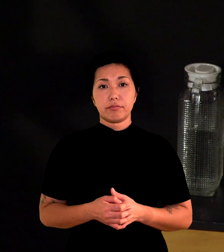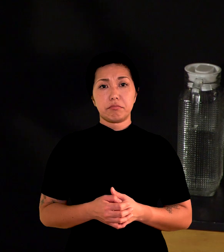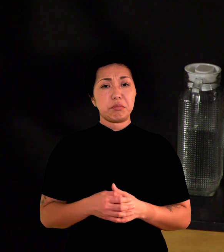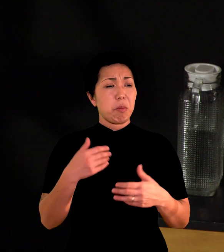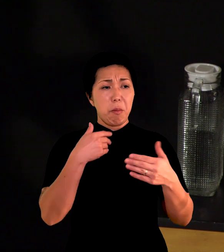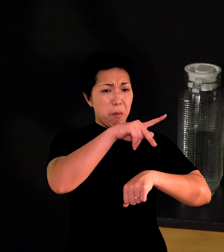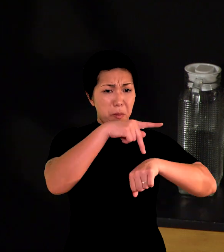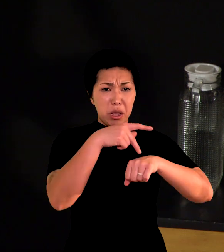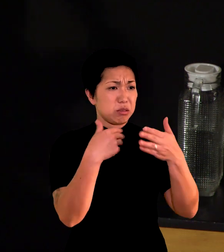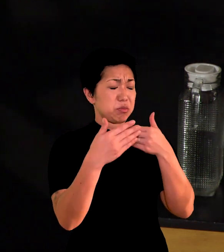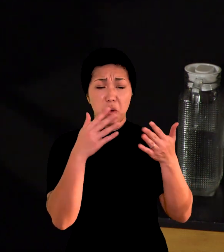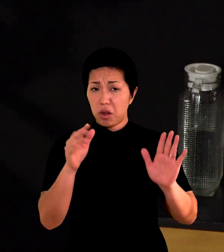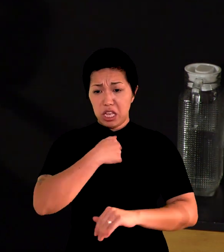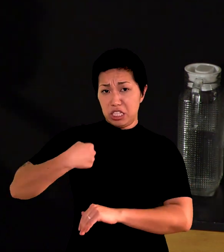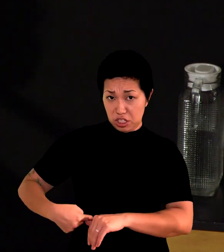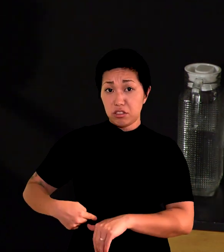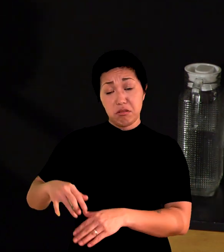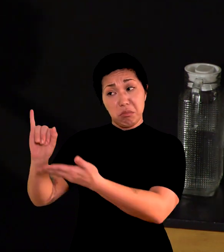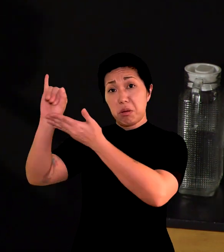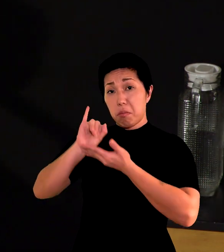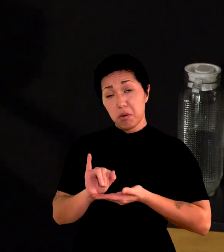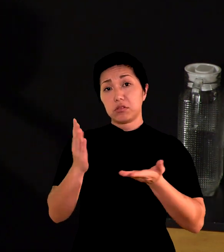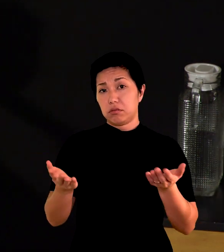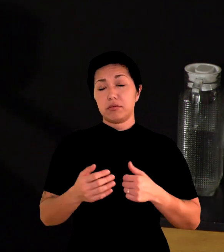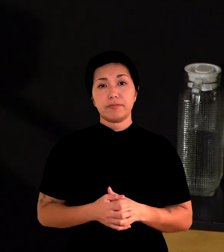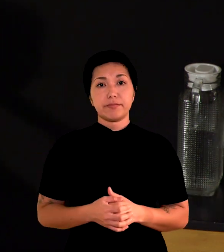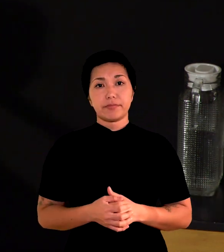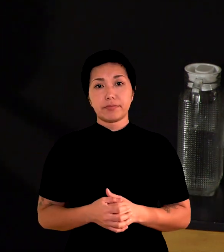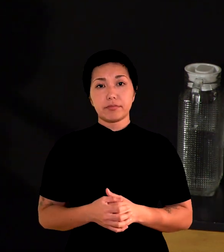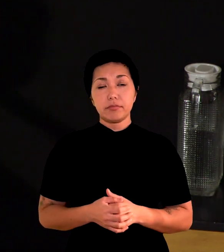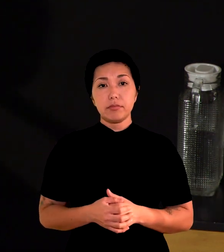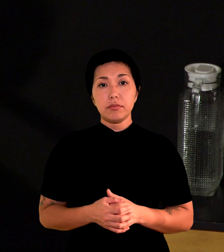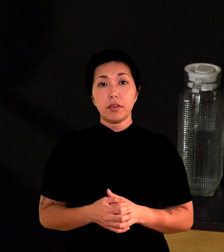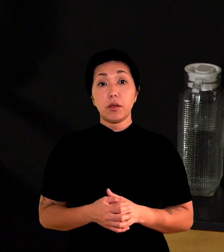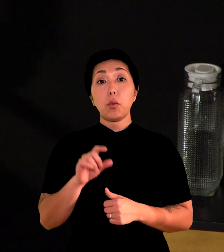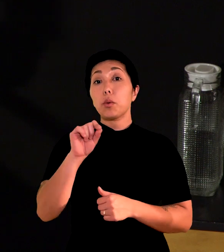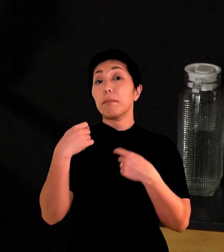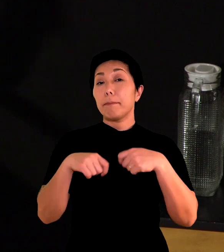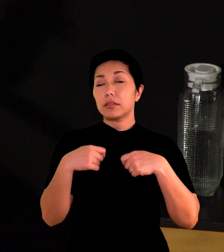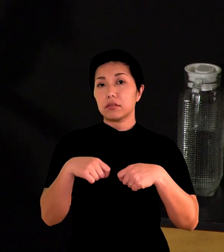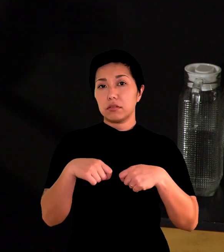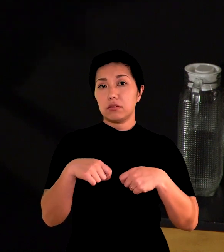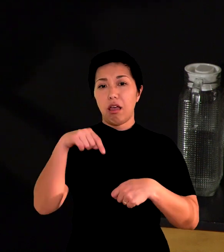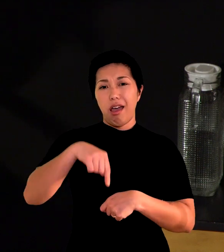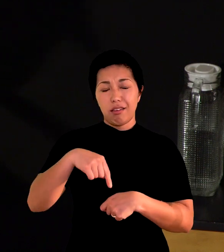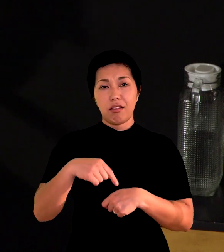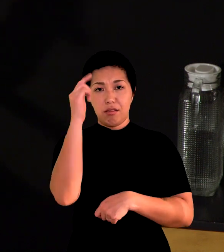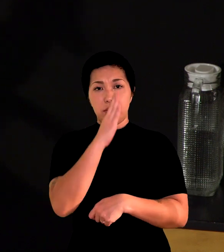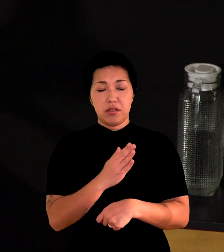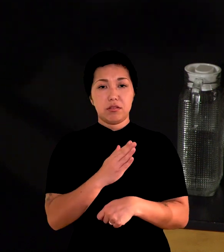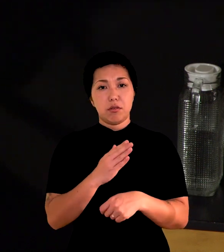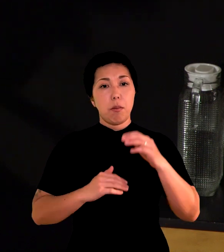importar. Não importa de quem. Da China está vindo muito carro. Né? O que